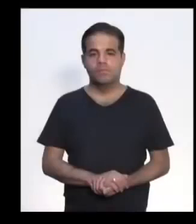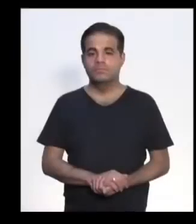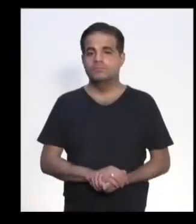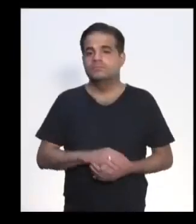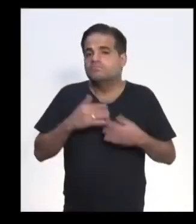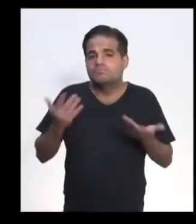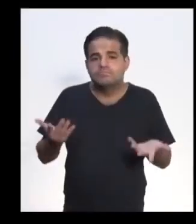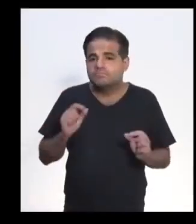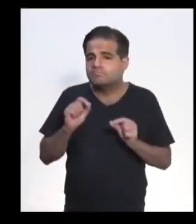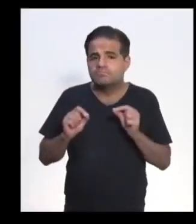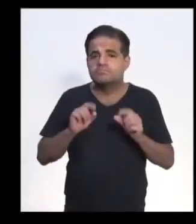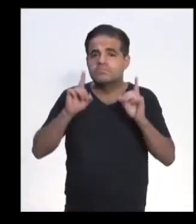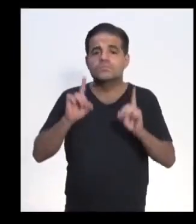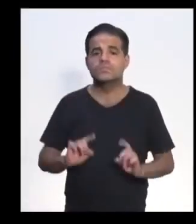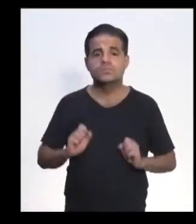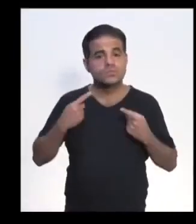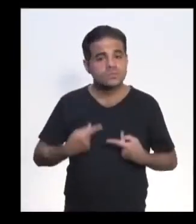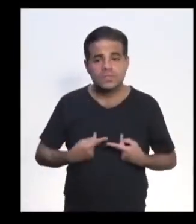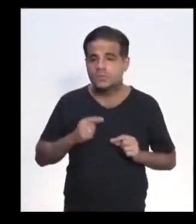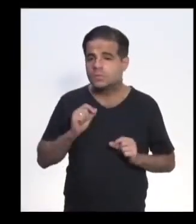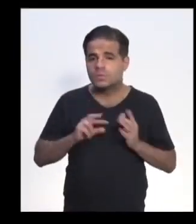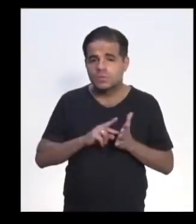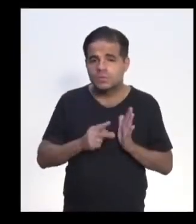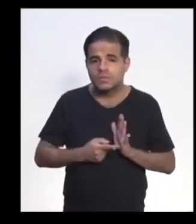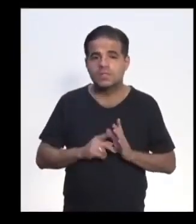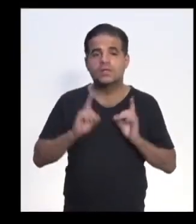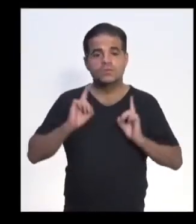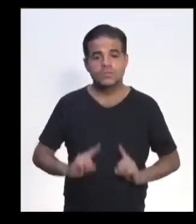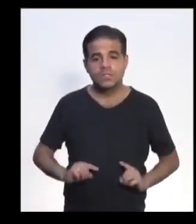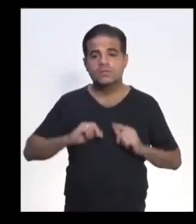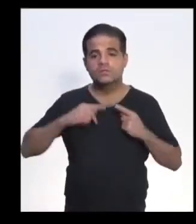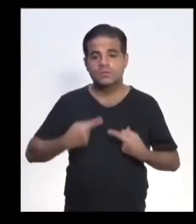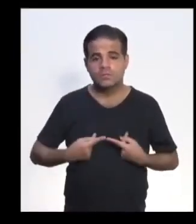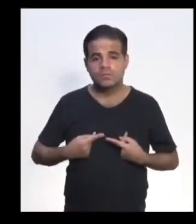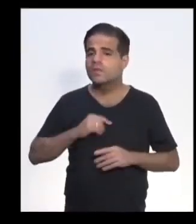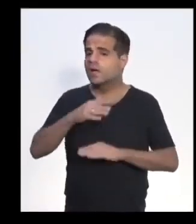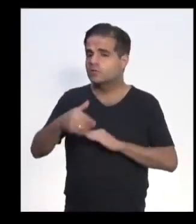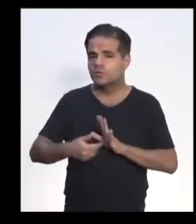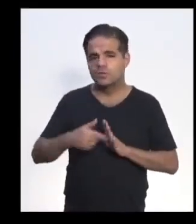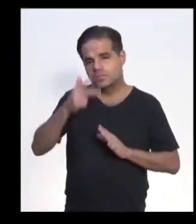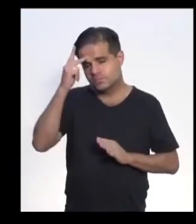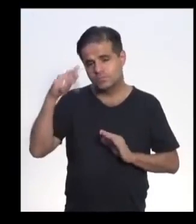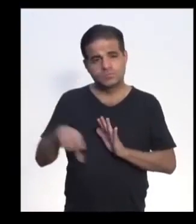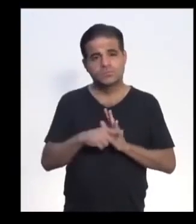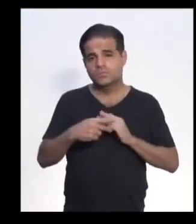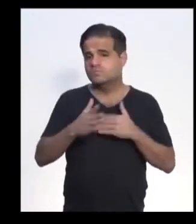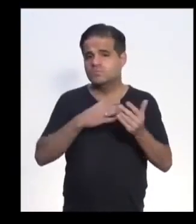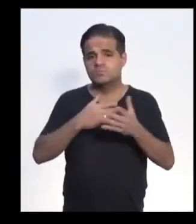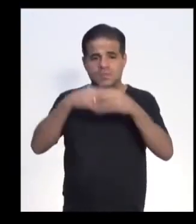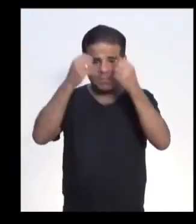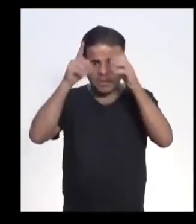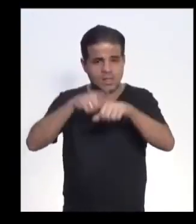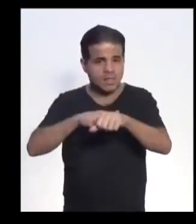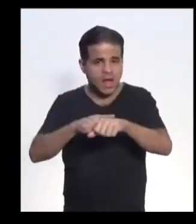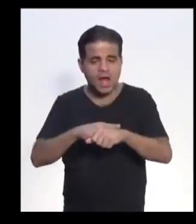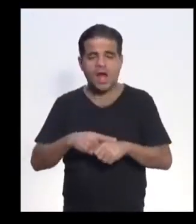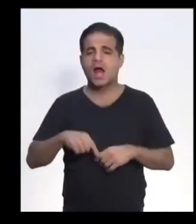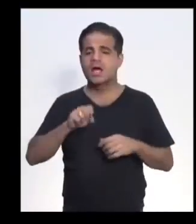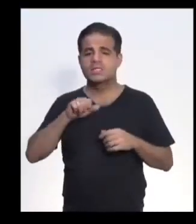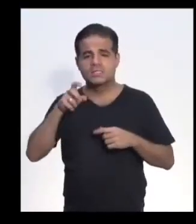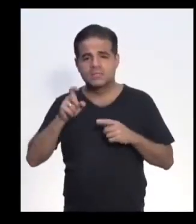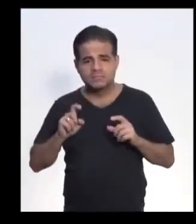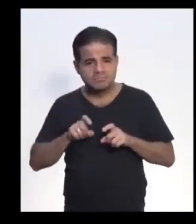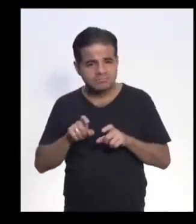O que são os direitos humanos? Os direitos humanos são direitos inerentes a todos os seres humanos, independentemente da raça, do sexo,